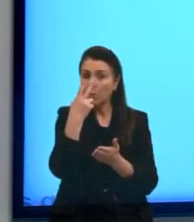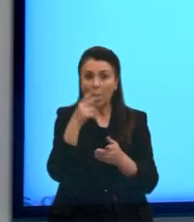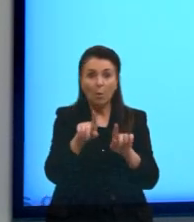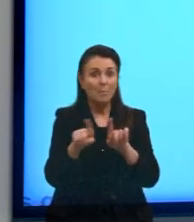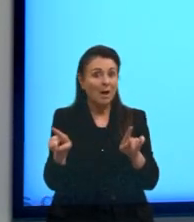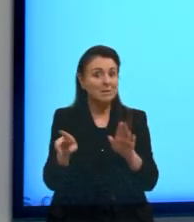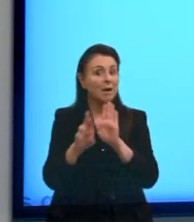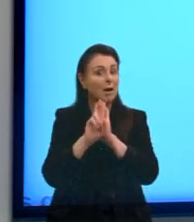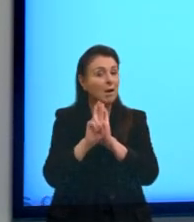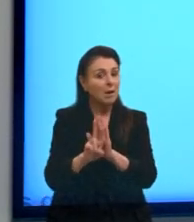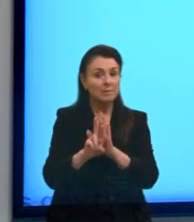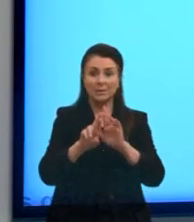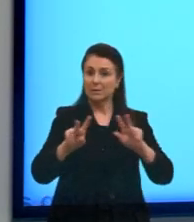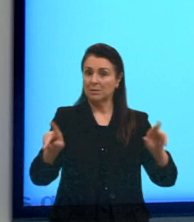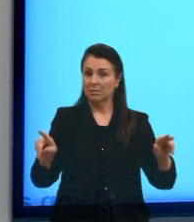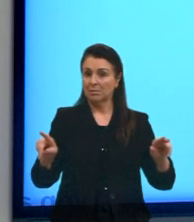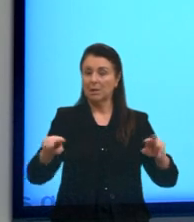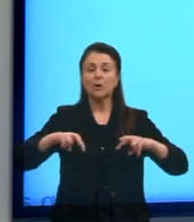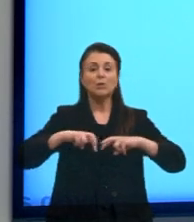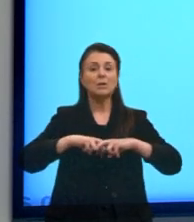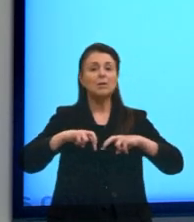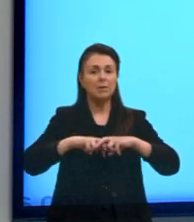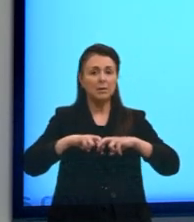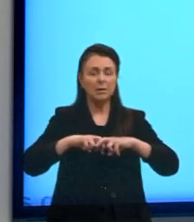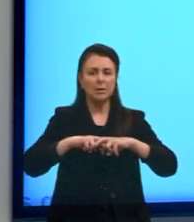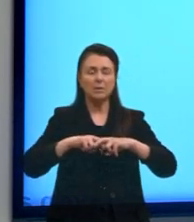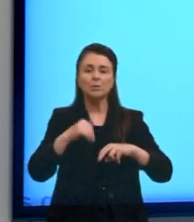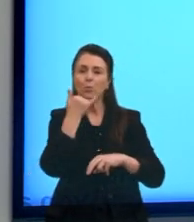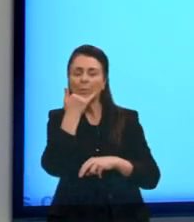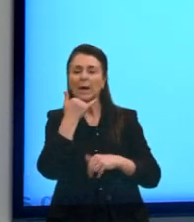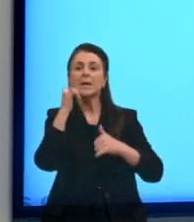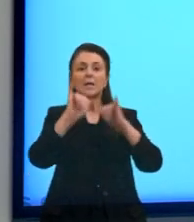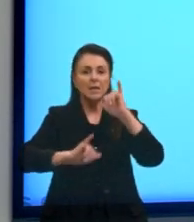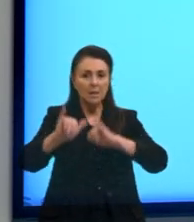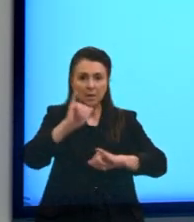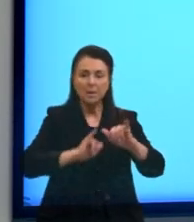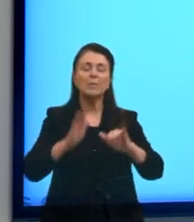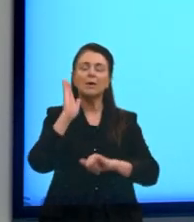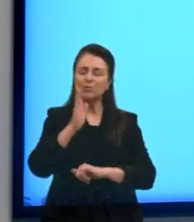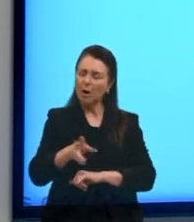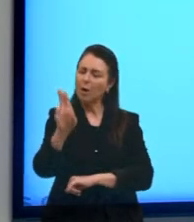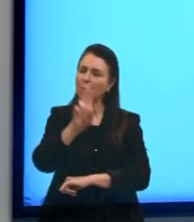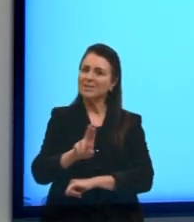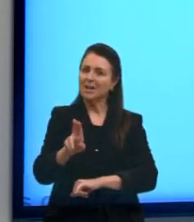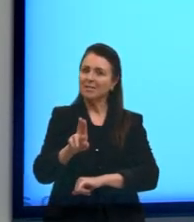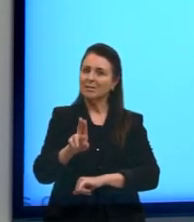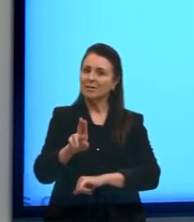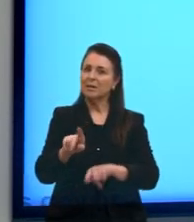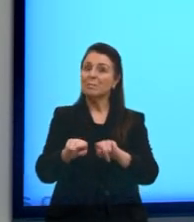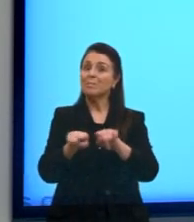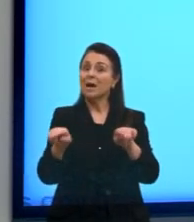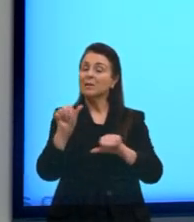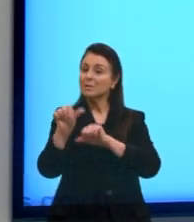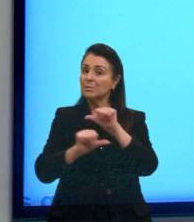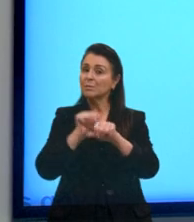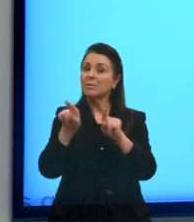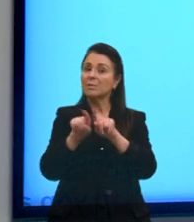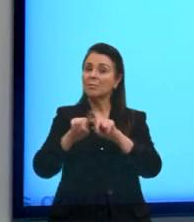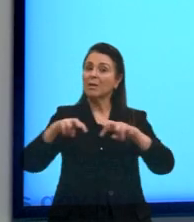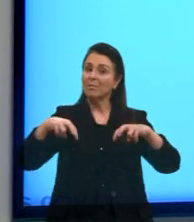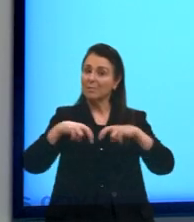em química por exemplo ele já usava mais tempo esse expoente negativo só quem física isso se tornou novo e